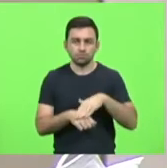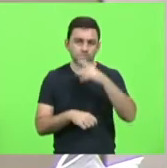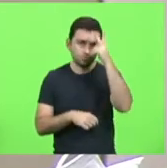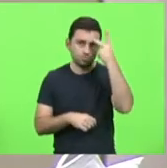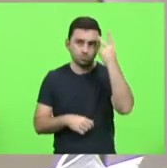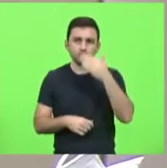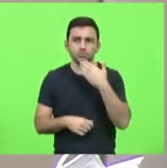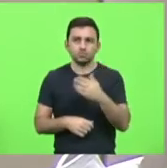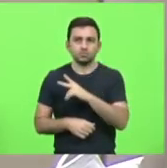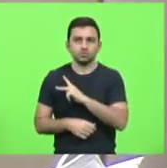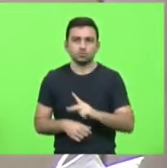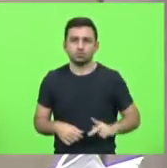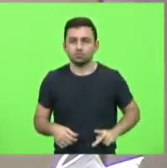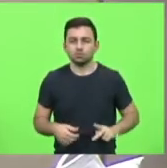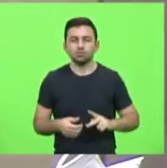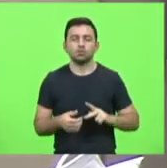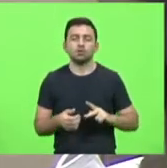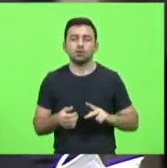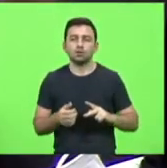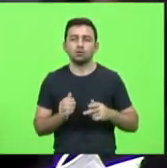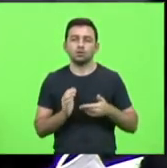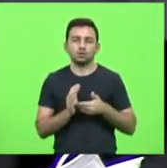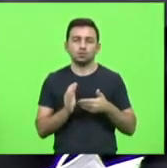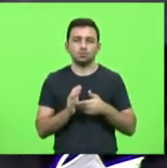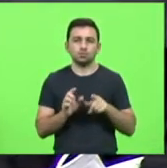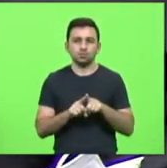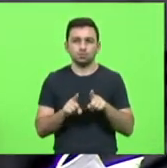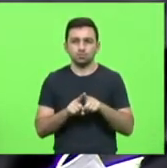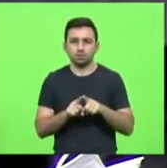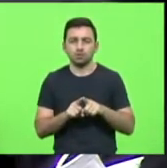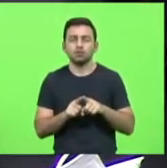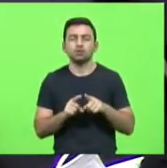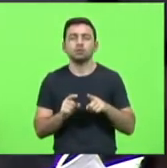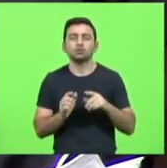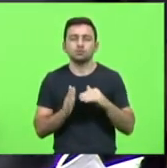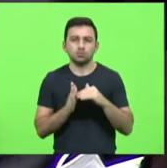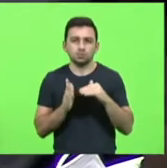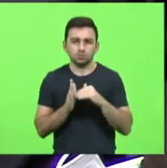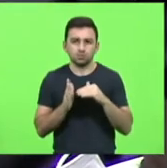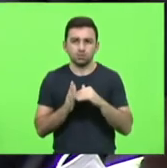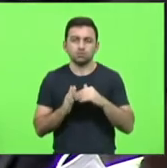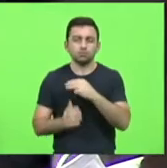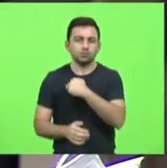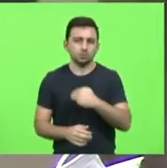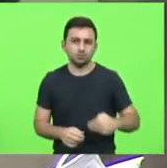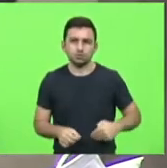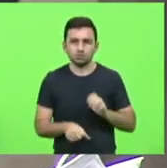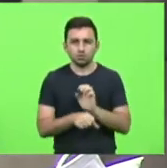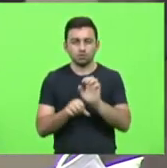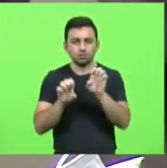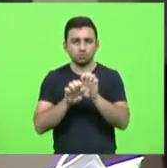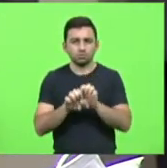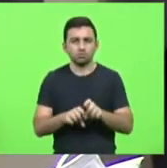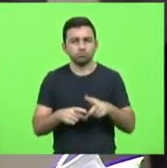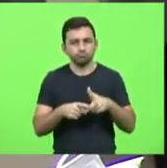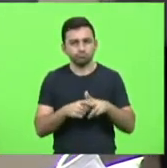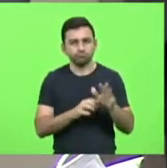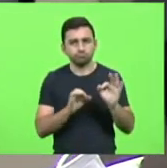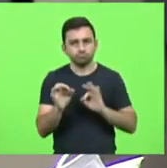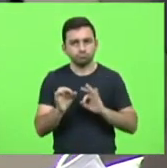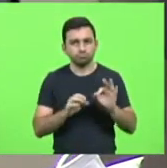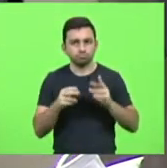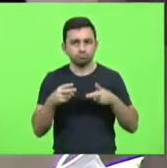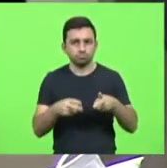apelando ao presidente da Câmara dos Deputados e ao Senado Federal e ao ministro de Estado da Infraestrutura pela manutenção e conservação